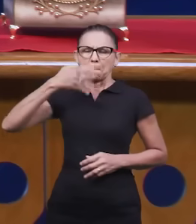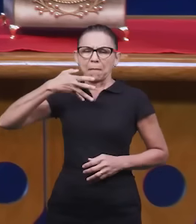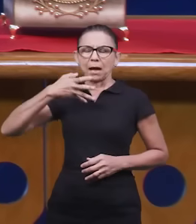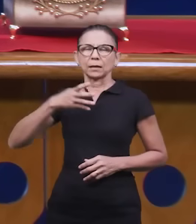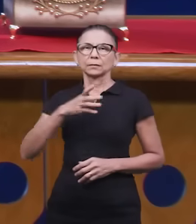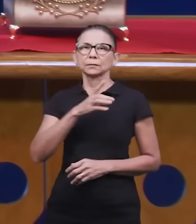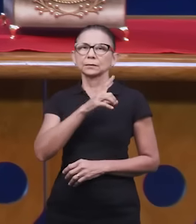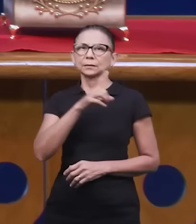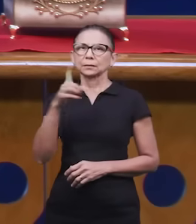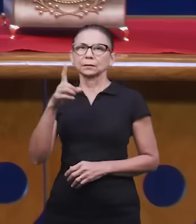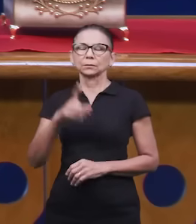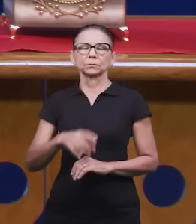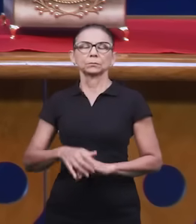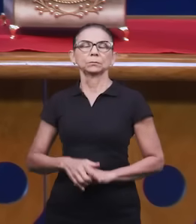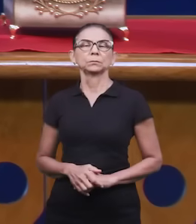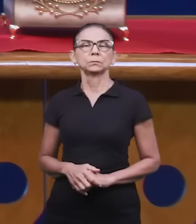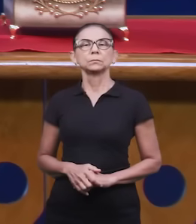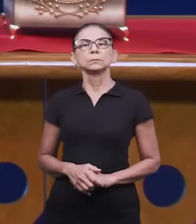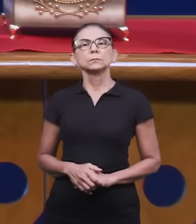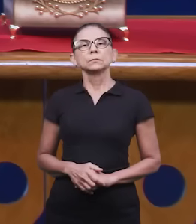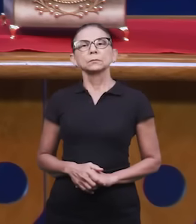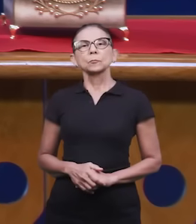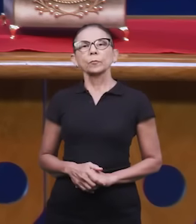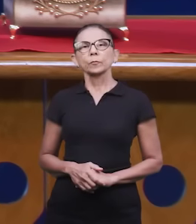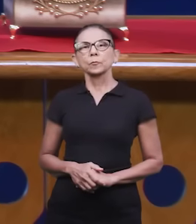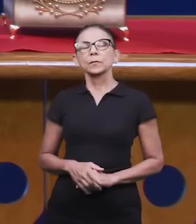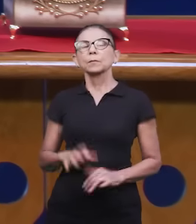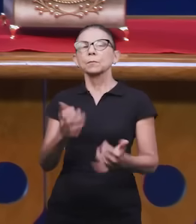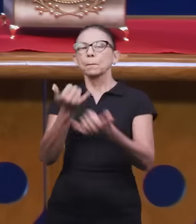seremos condenados. Já estamos